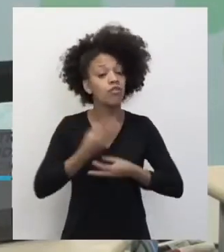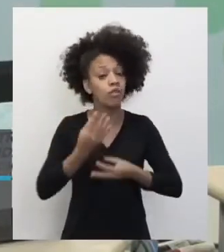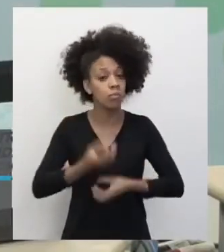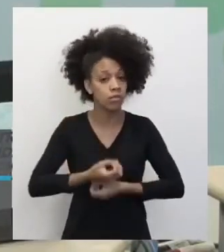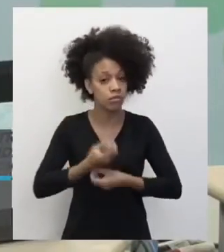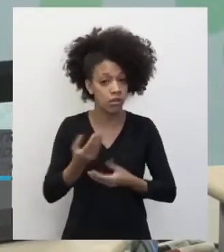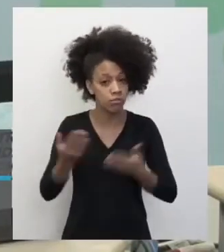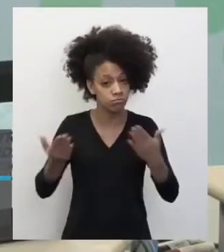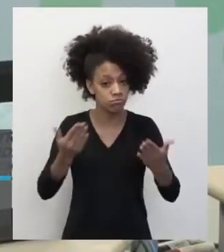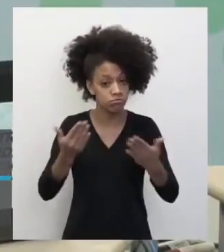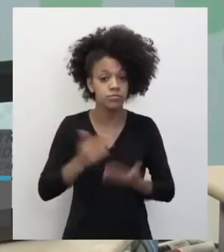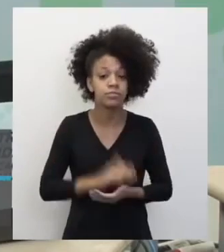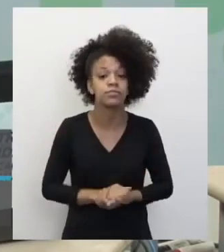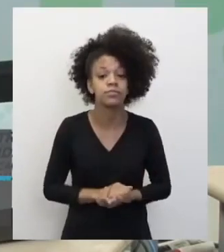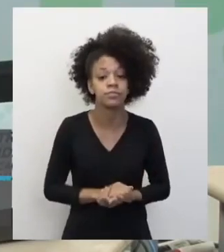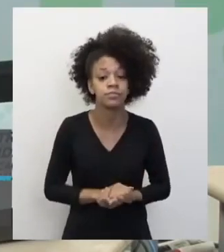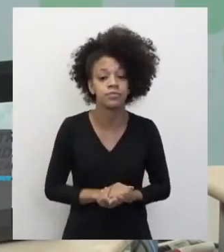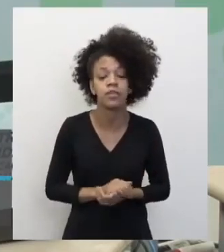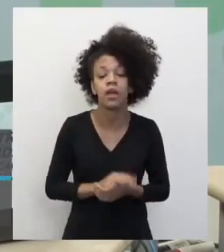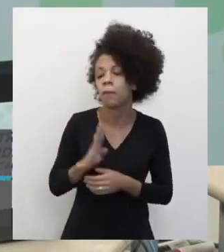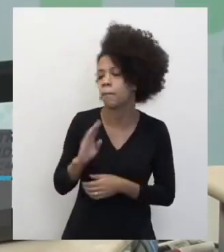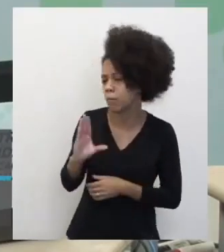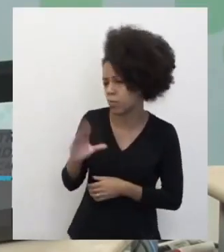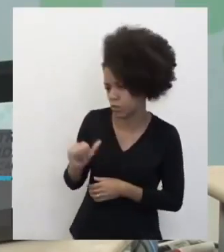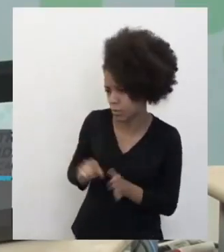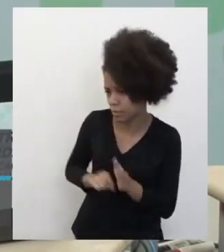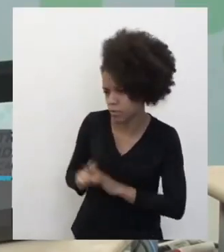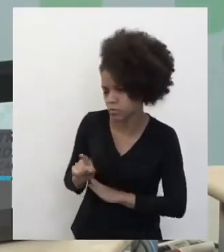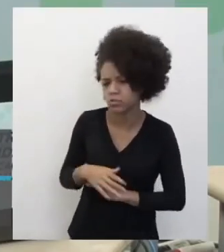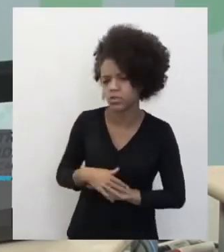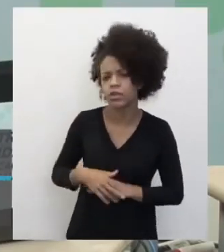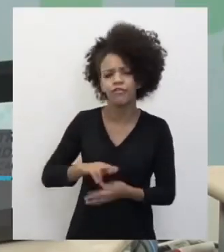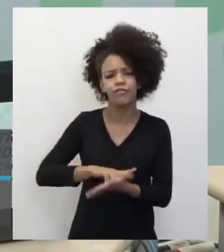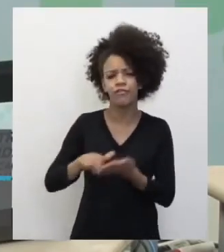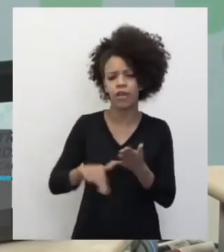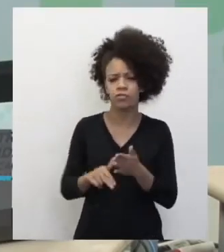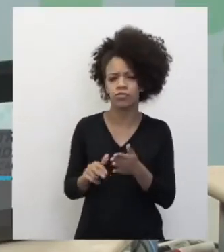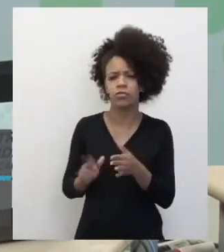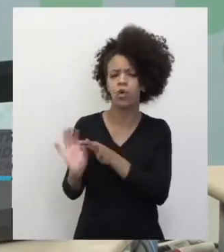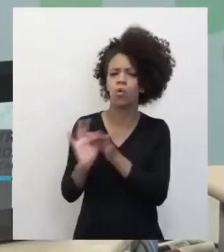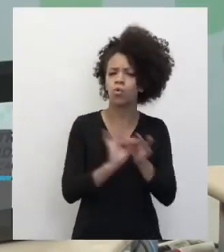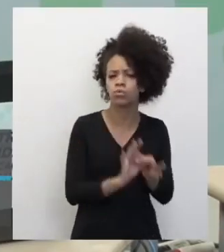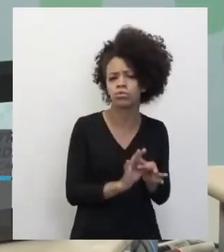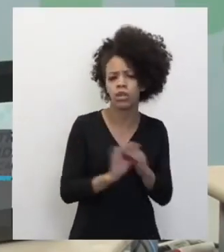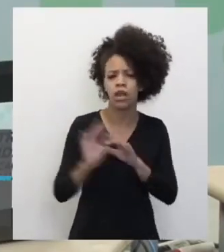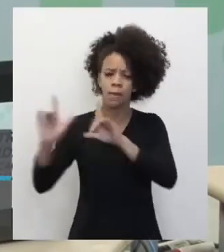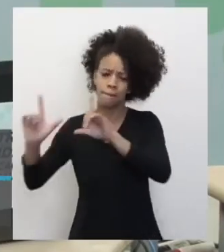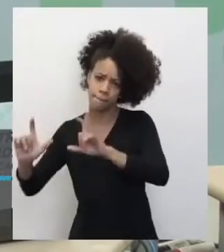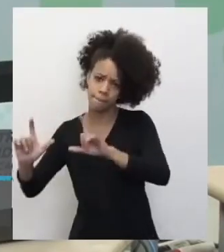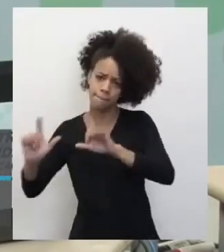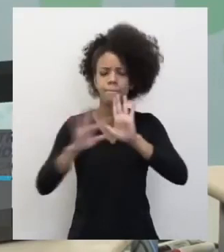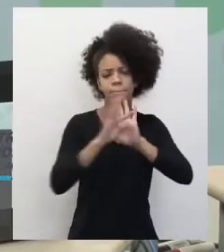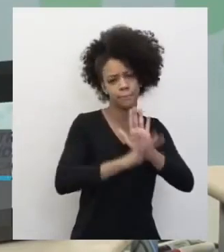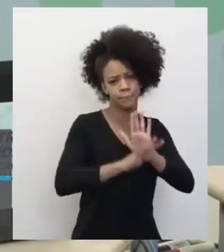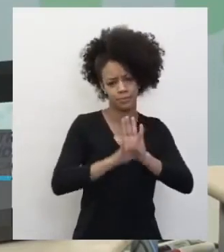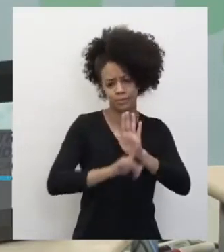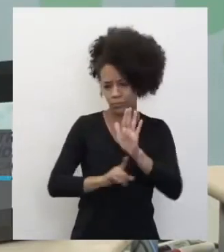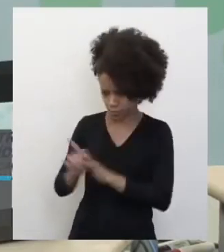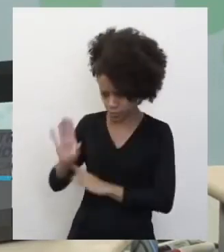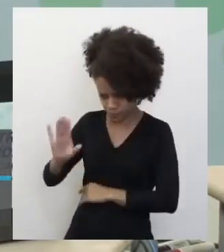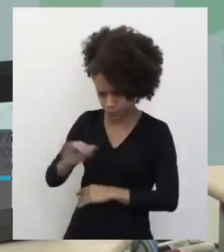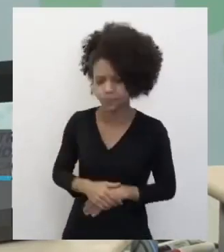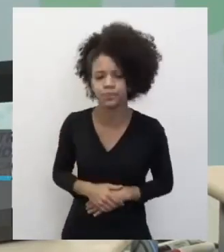noticiado. Boca, vou te fazer uma pergunta, e vários estão colocando a relação entre a imagem e o texto. Eu vou te perguntar uma